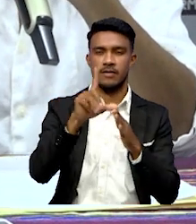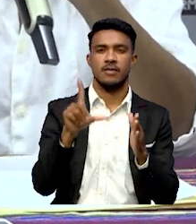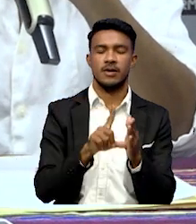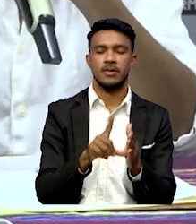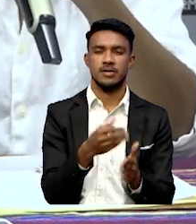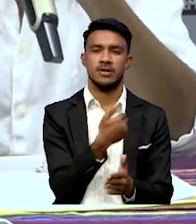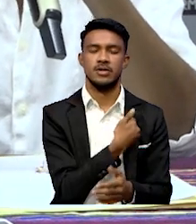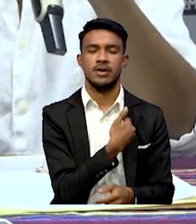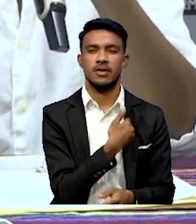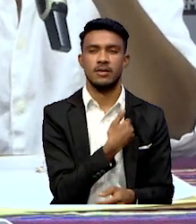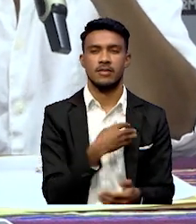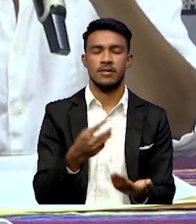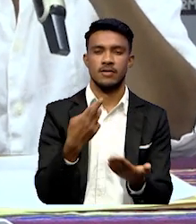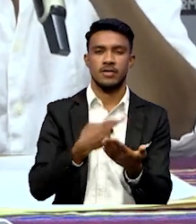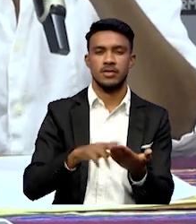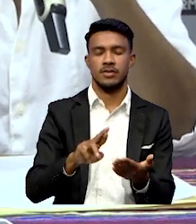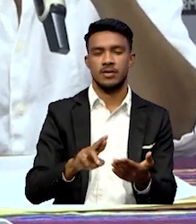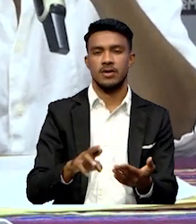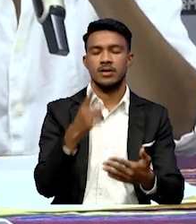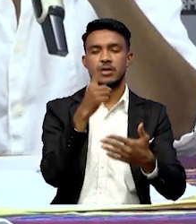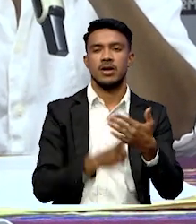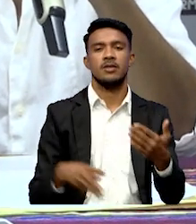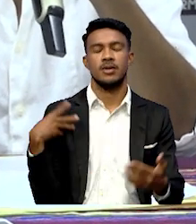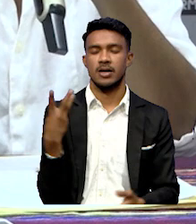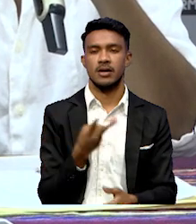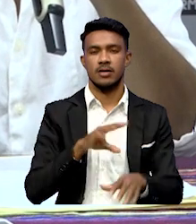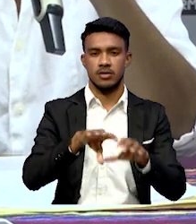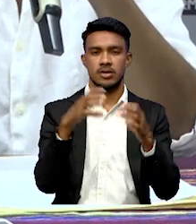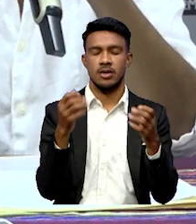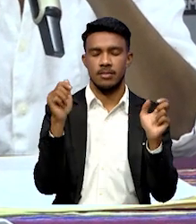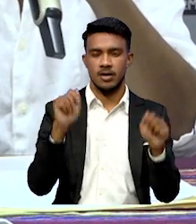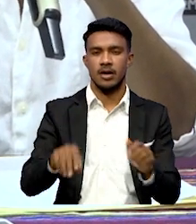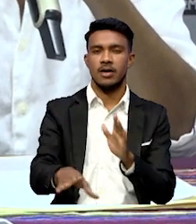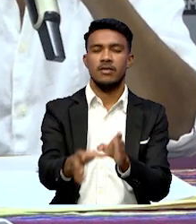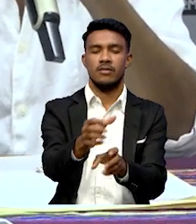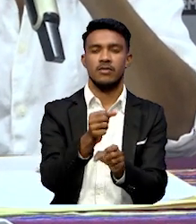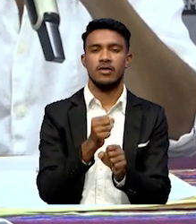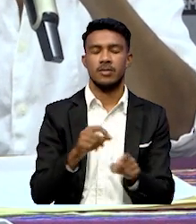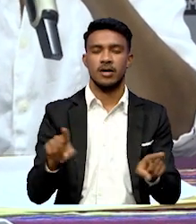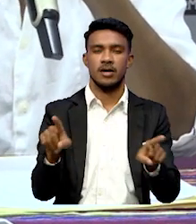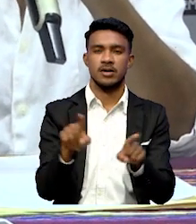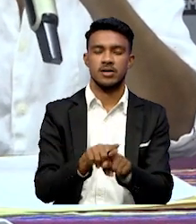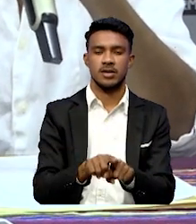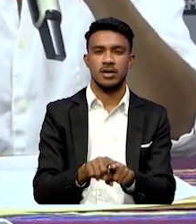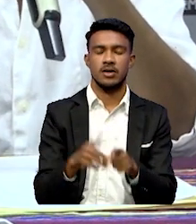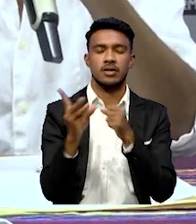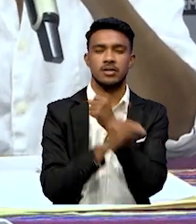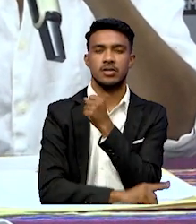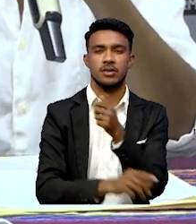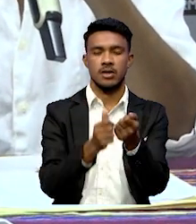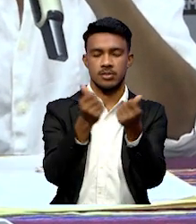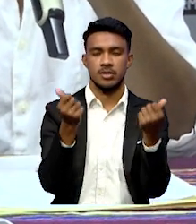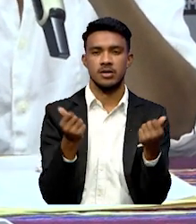será aplica. Então, saída uma Conselho de Imprensa e a competência atual foi ter uma sanção administrativa quando